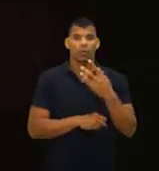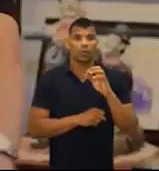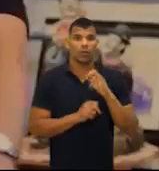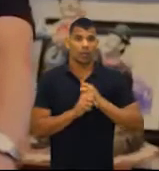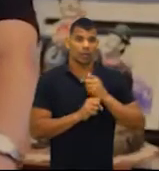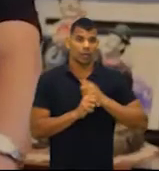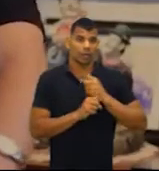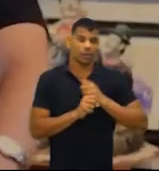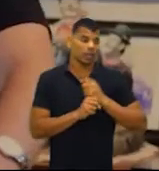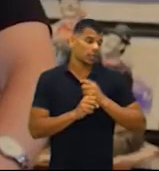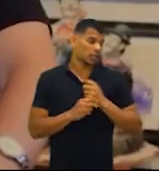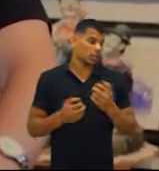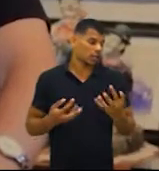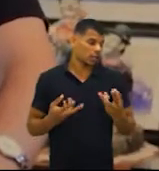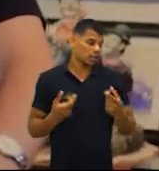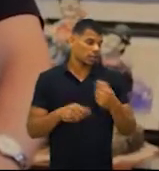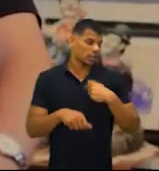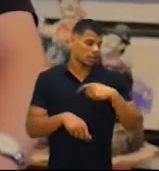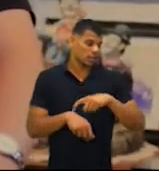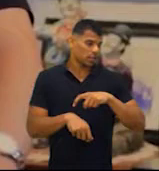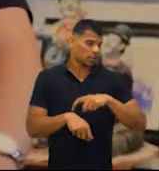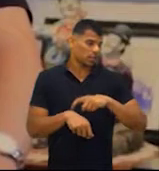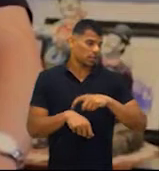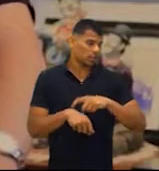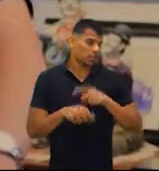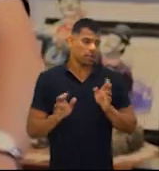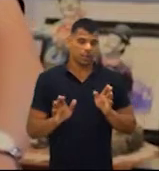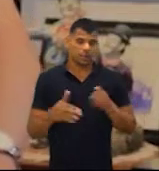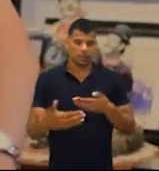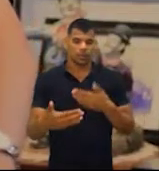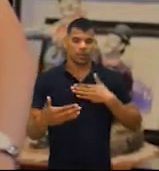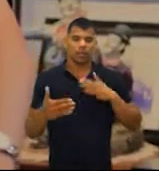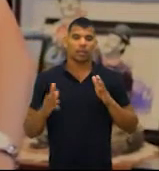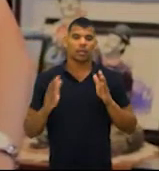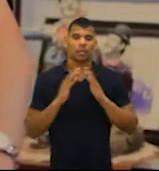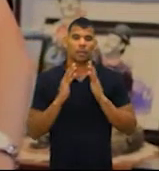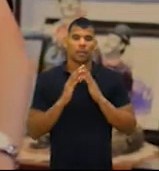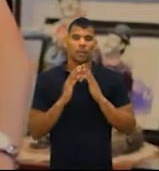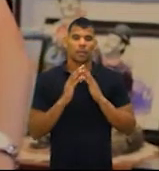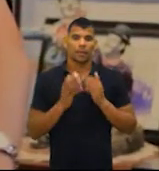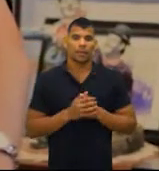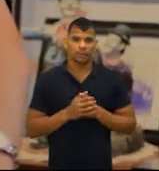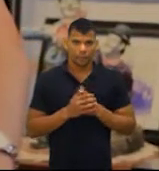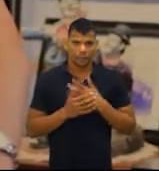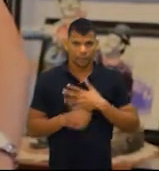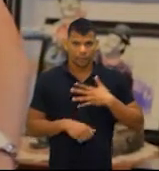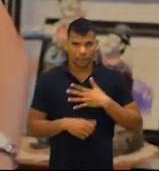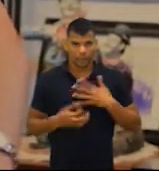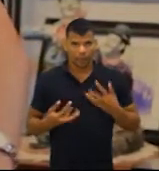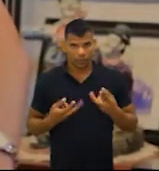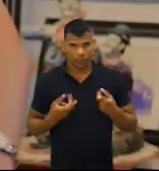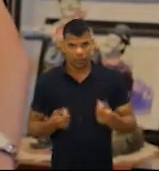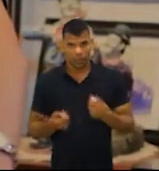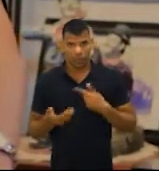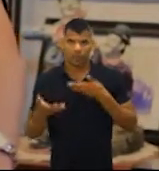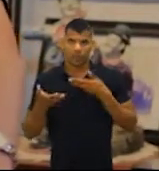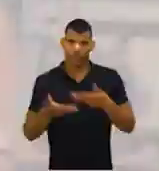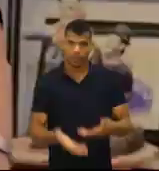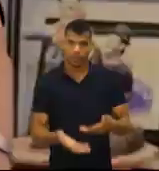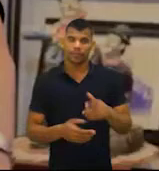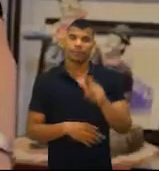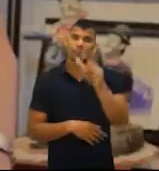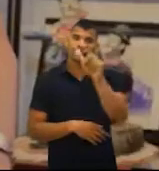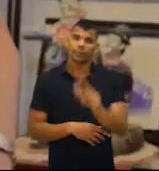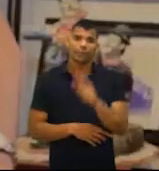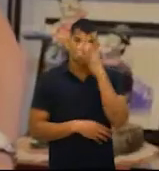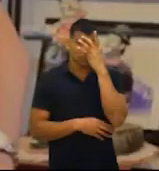bacana. Dussek, como eu te falei, eu lhe conheci em 1980, no MPB 80, e